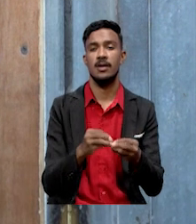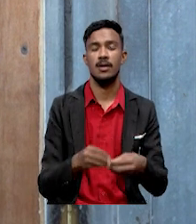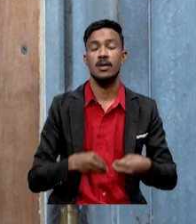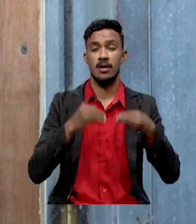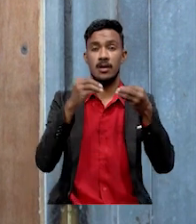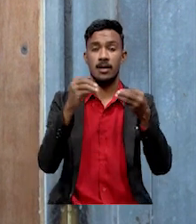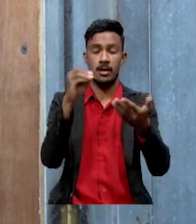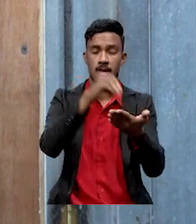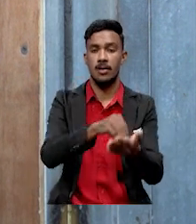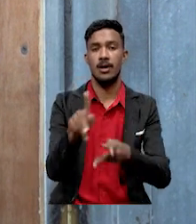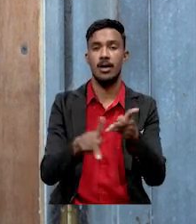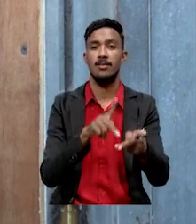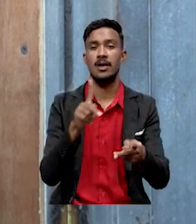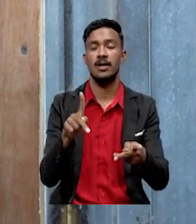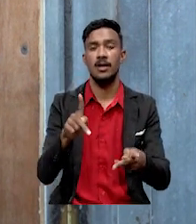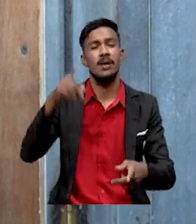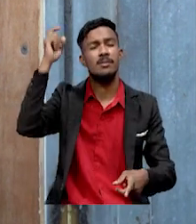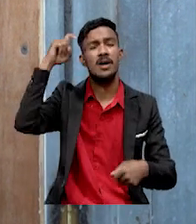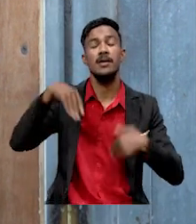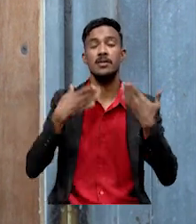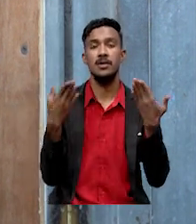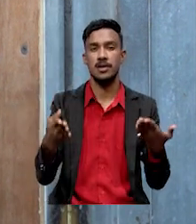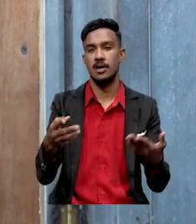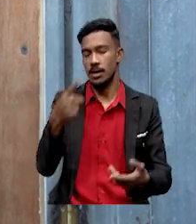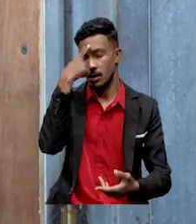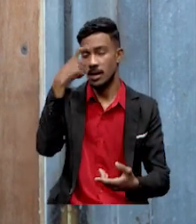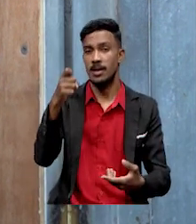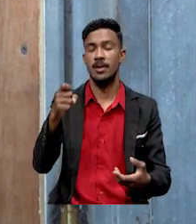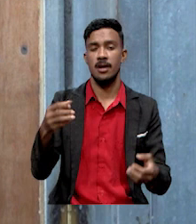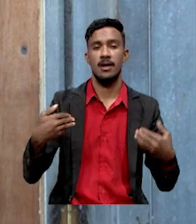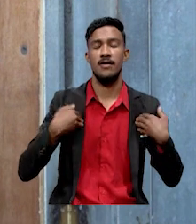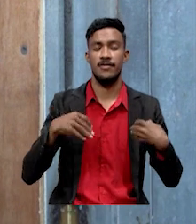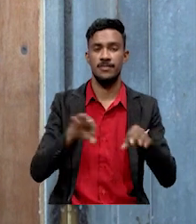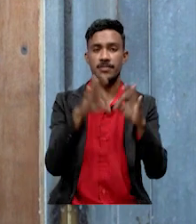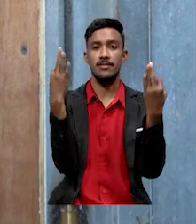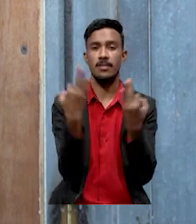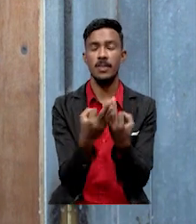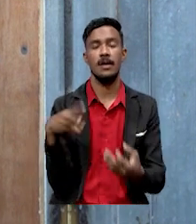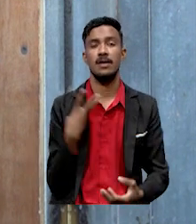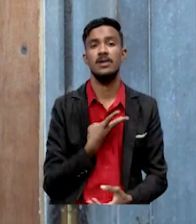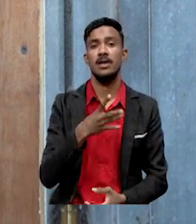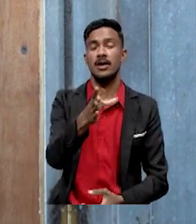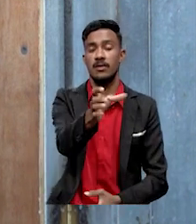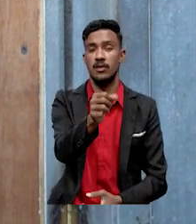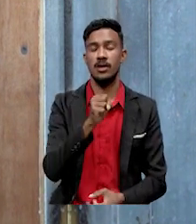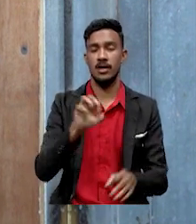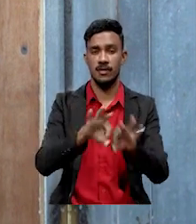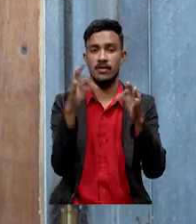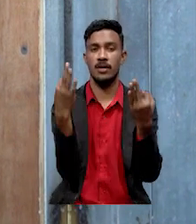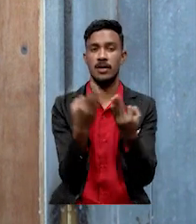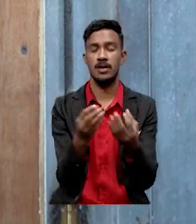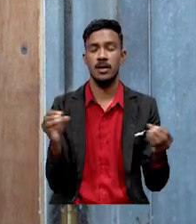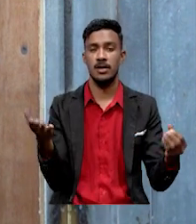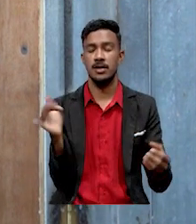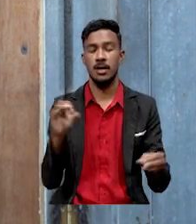lolos. Agora, tandit kastam familiarismo maka ita fote de titanya familia sir nebe la reconhecimento